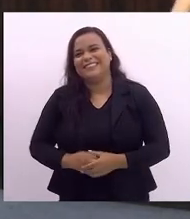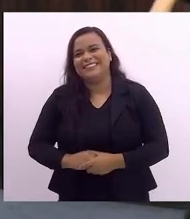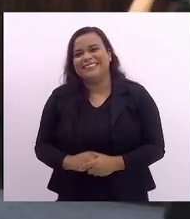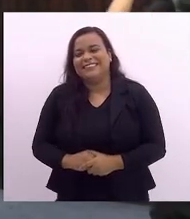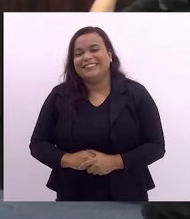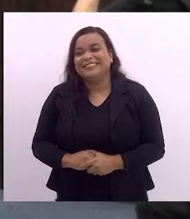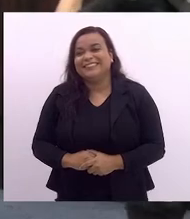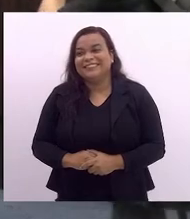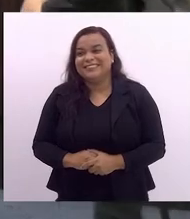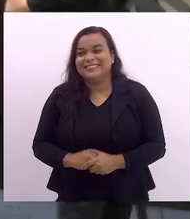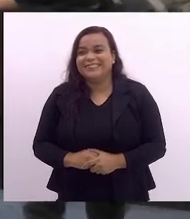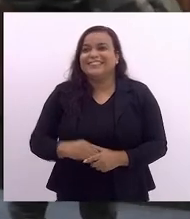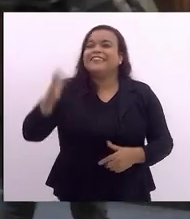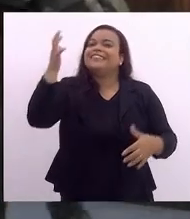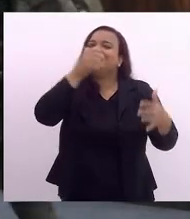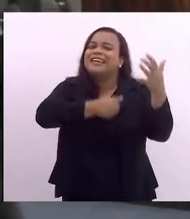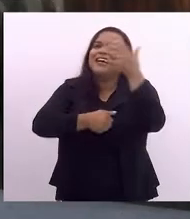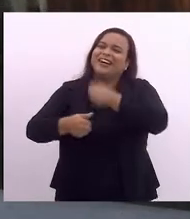Salve, salve.